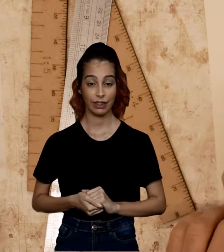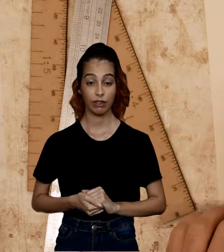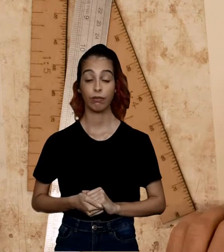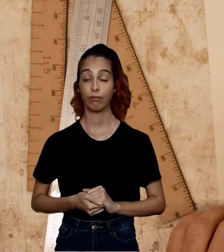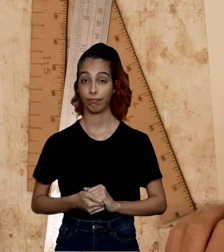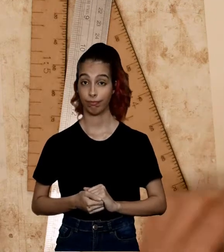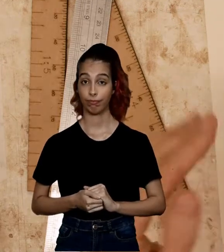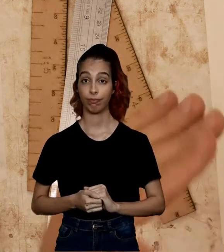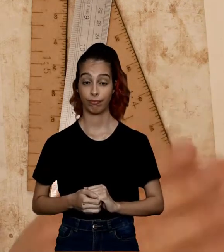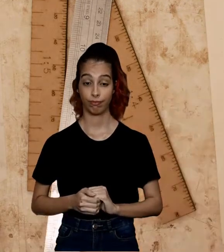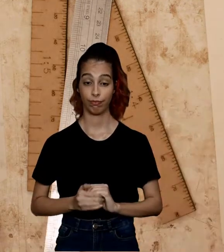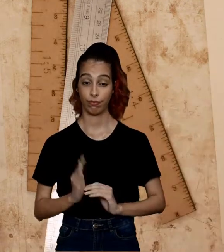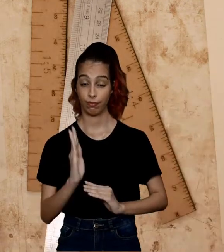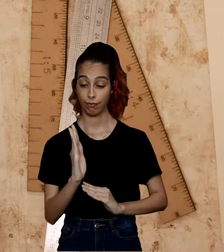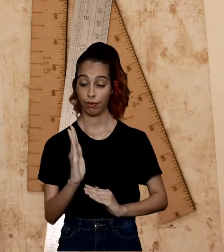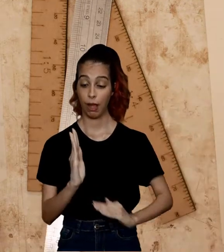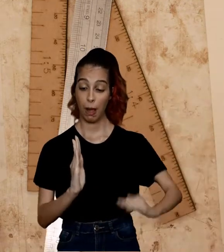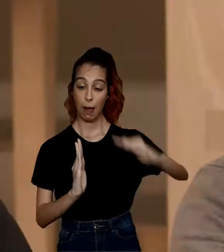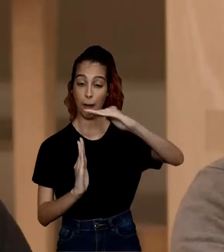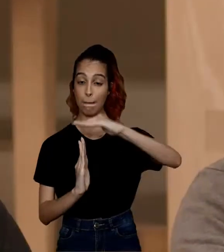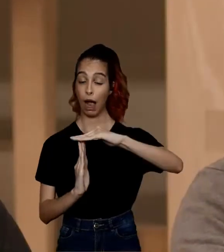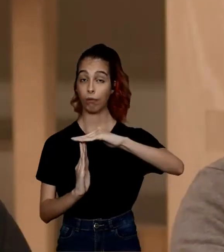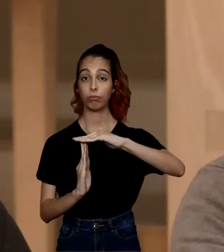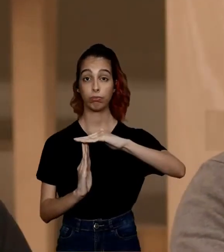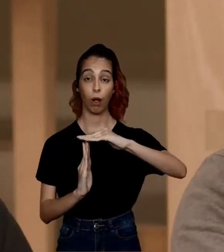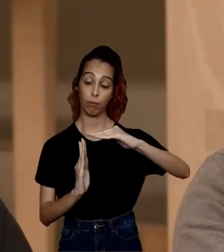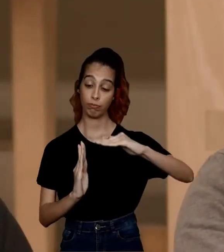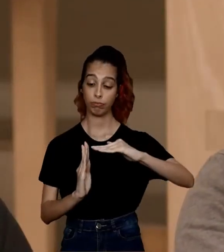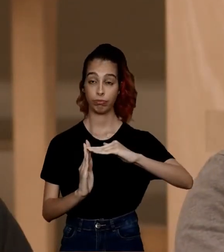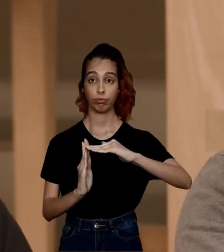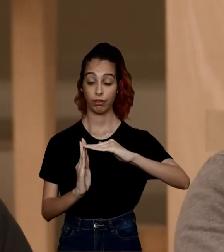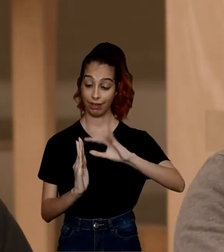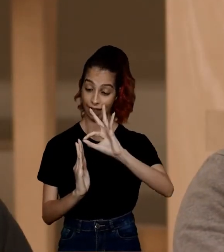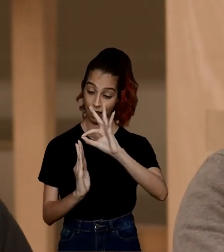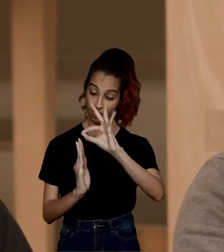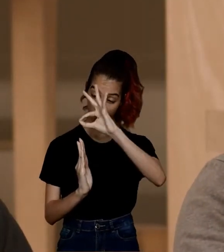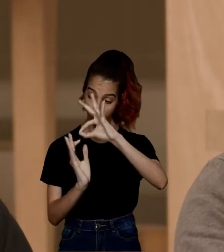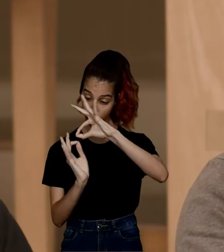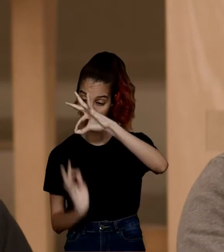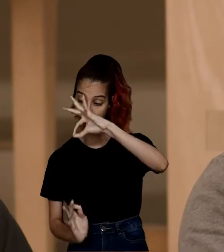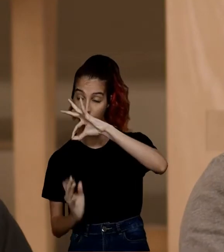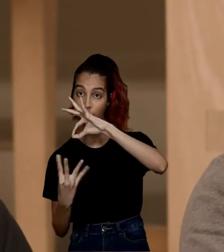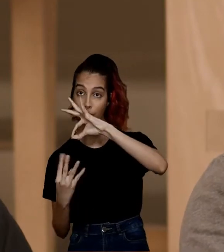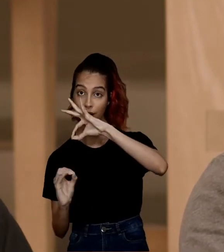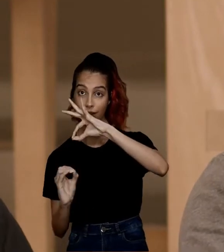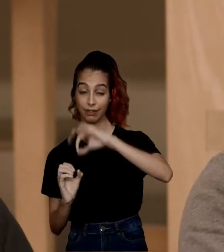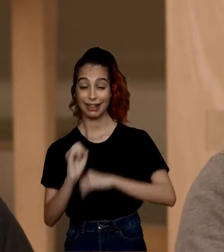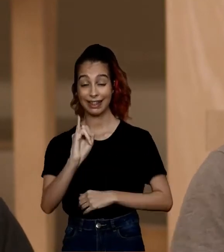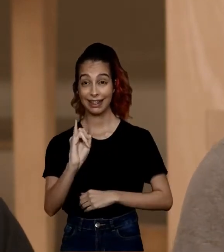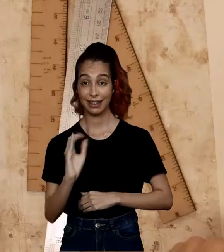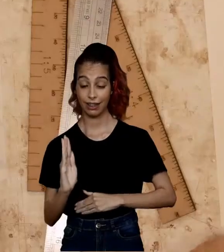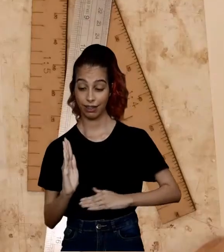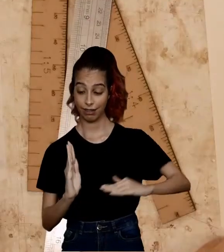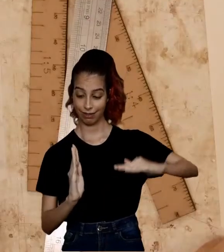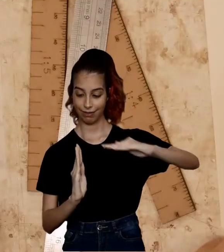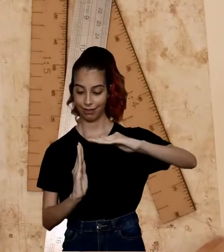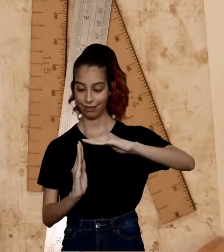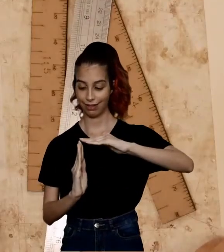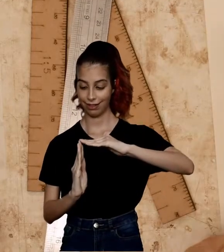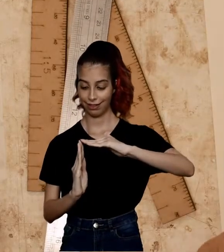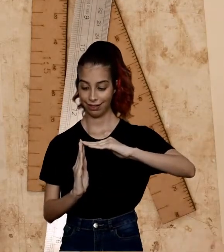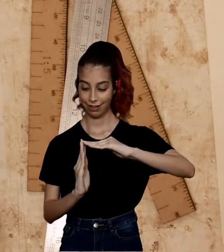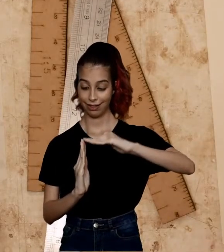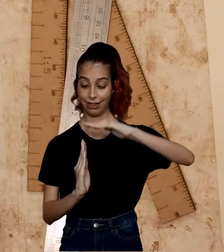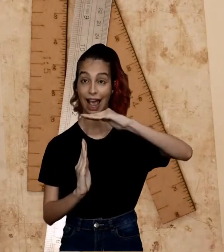a peça de cima ela pode se apoiar por cima ou pelo lado. Se apoiar pelo lado, a medida final